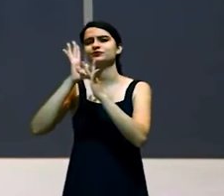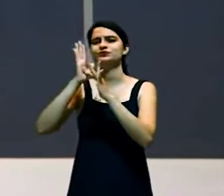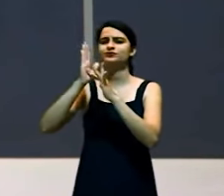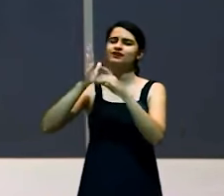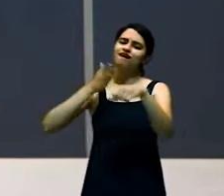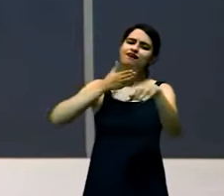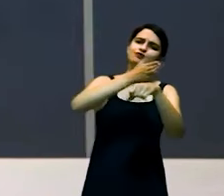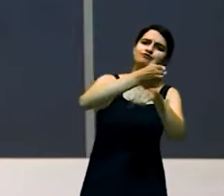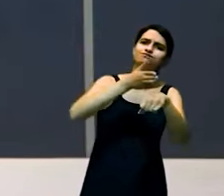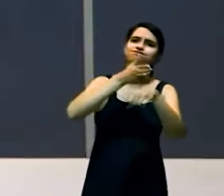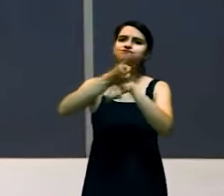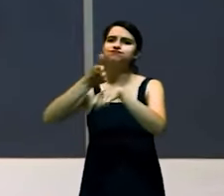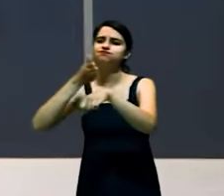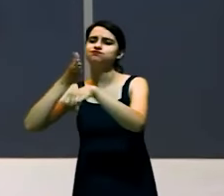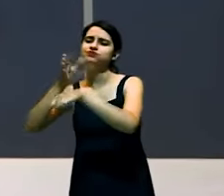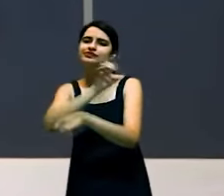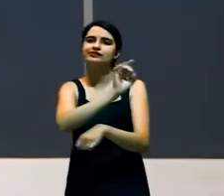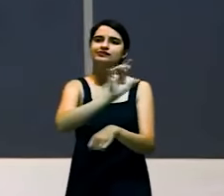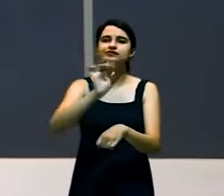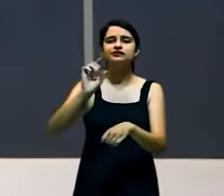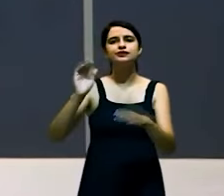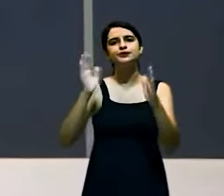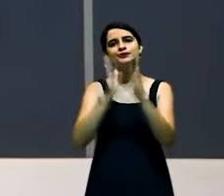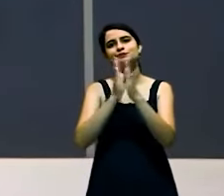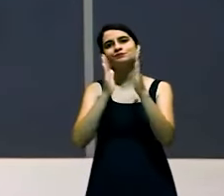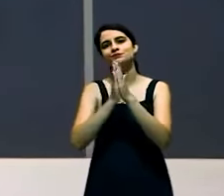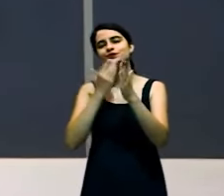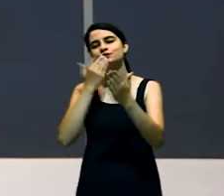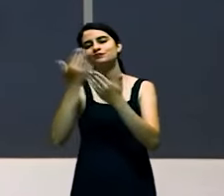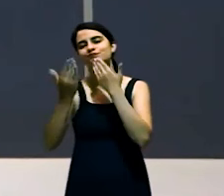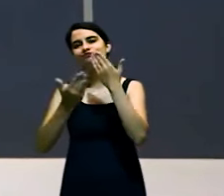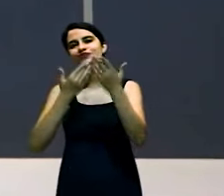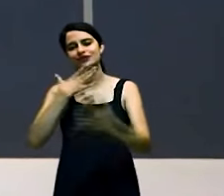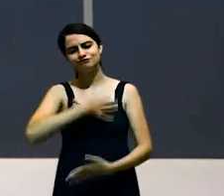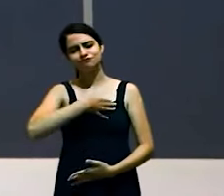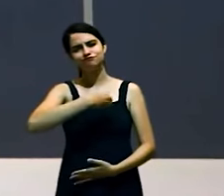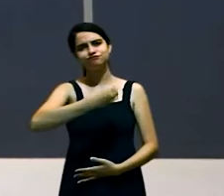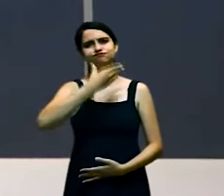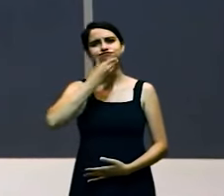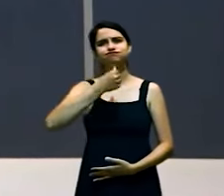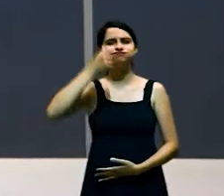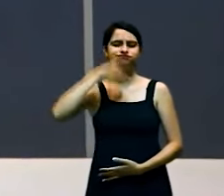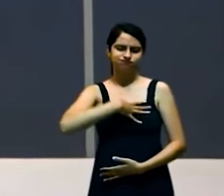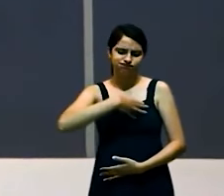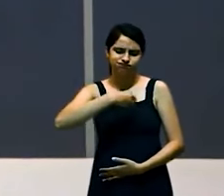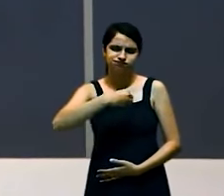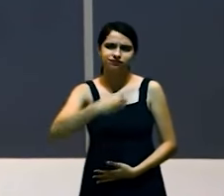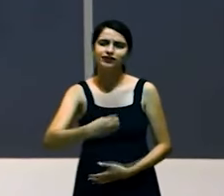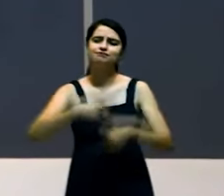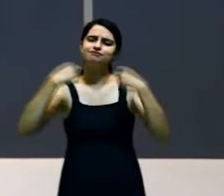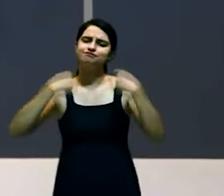os pedidos de oração. Tuas filhas, os teus filhos que clamam a Ti,